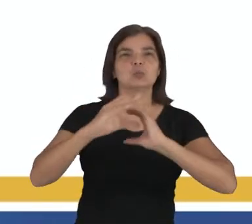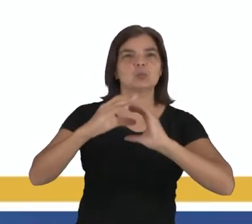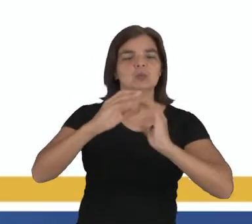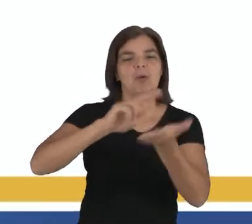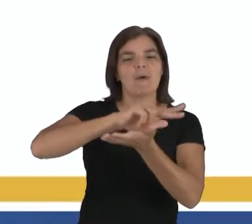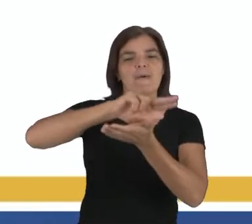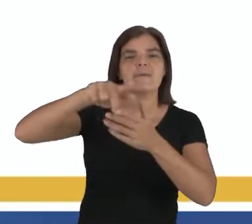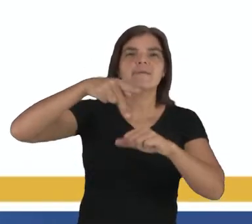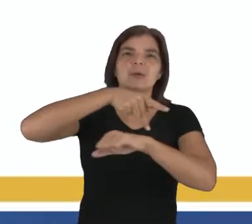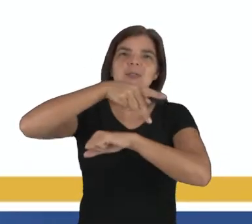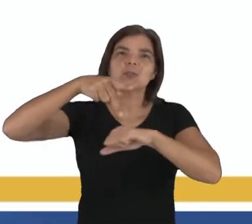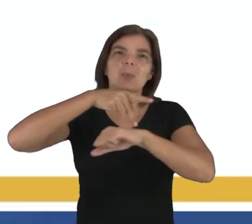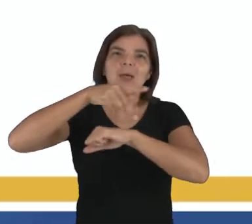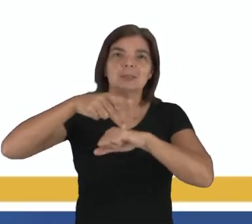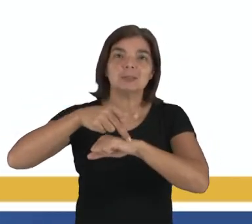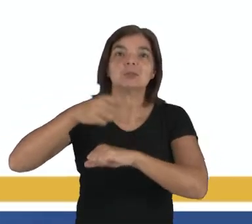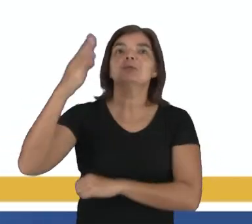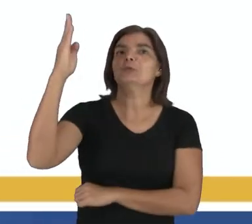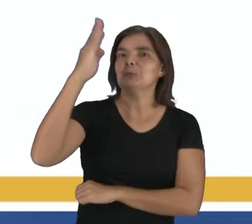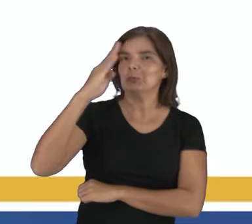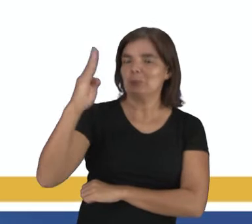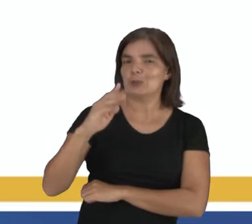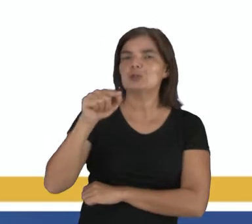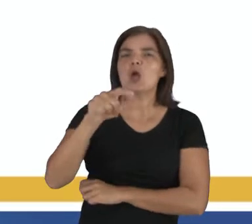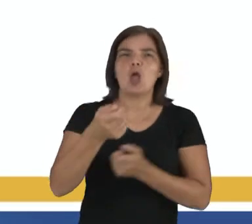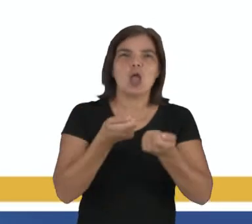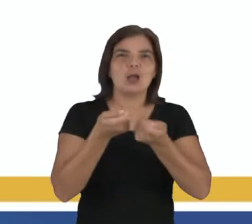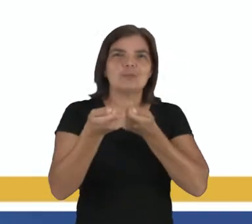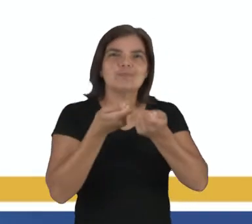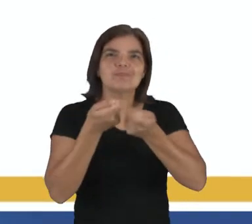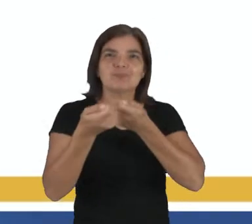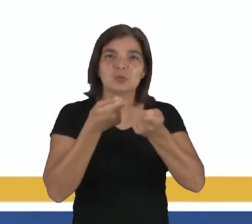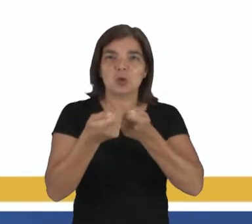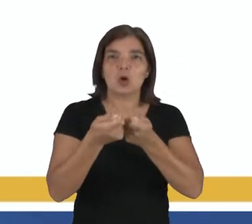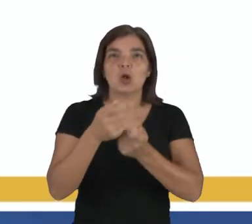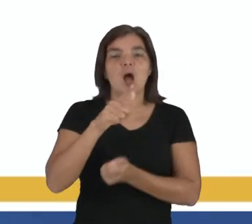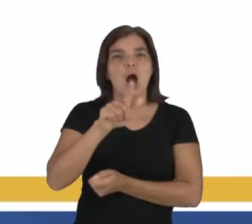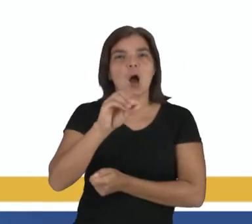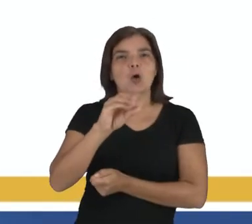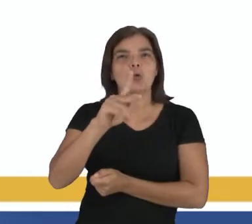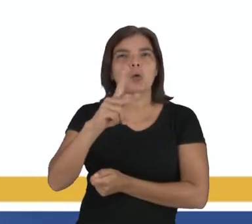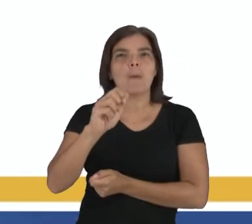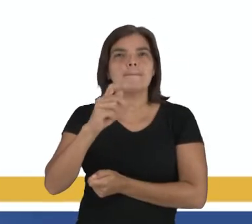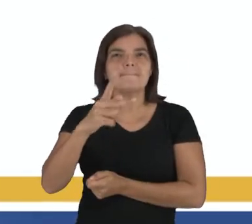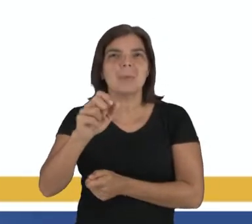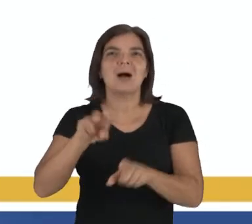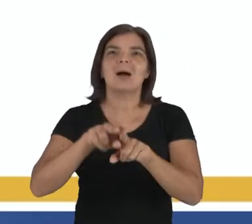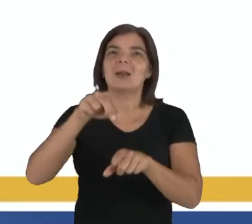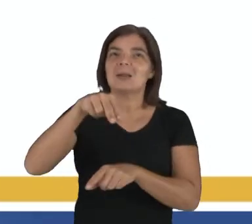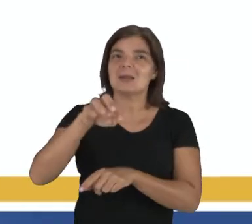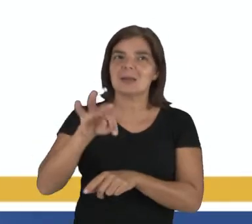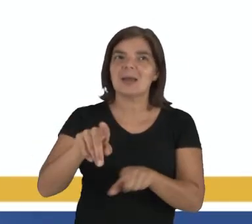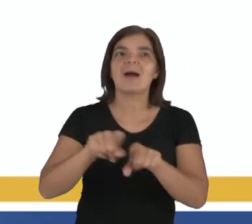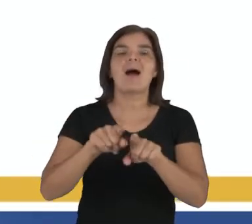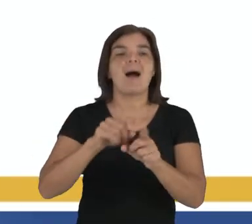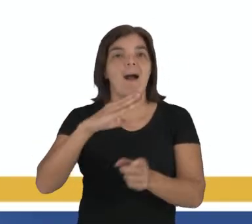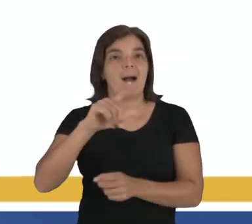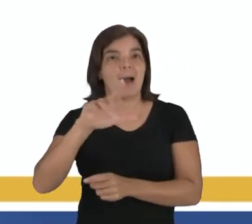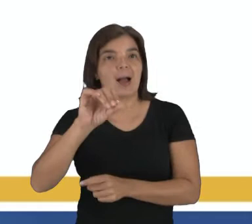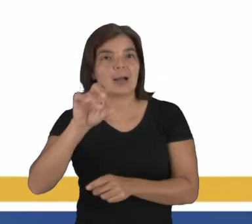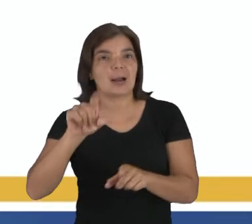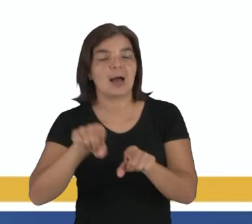área de comunicação em vários países. No Brasil, ele controla a Globo Par, NET,